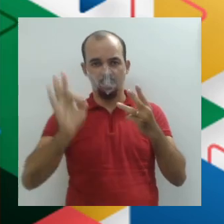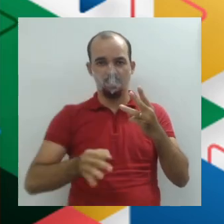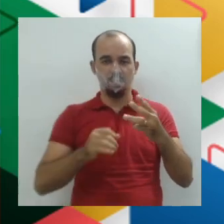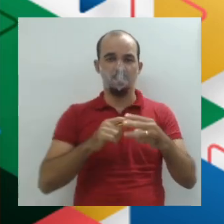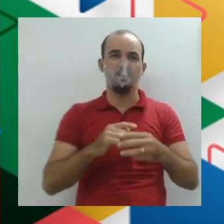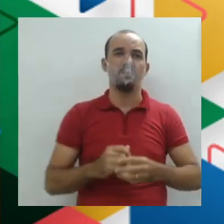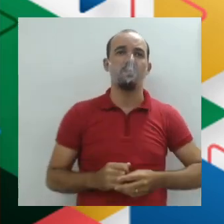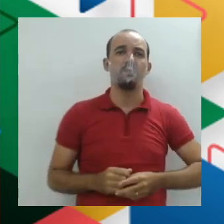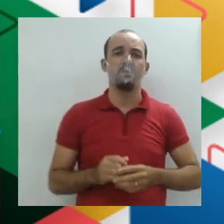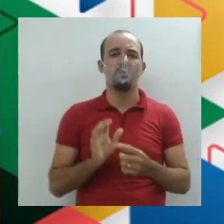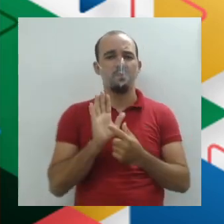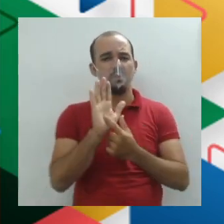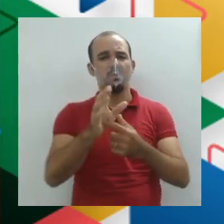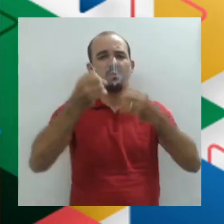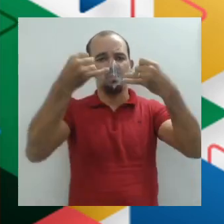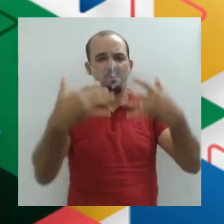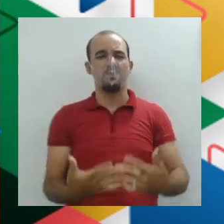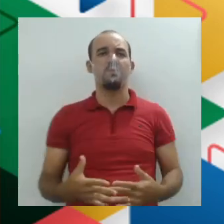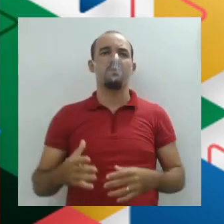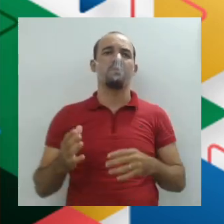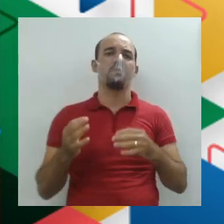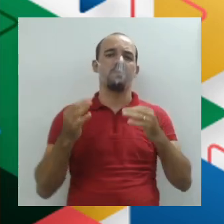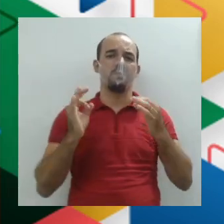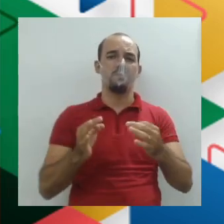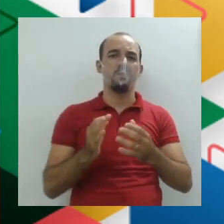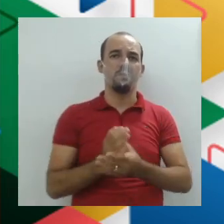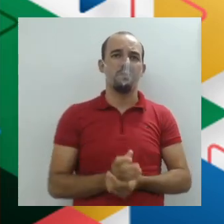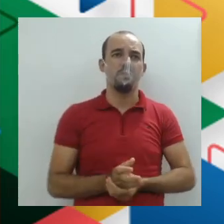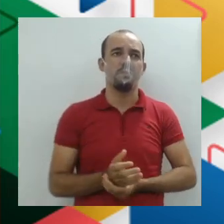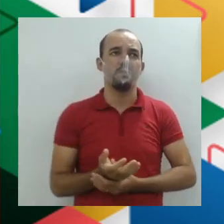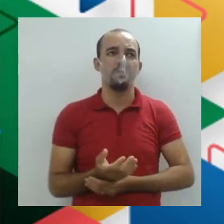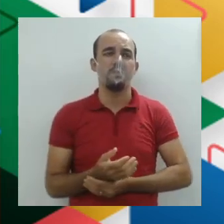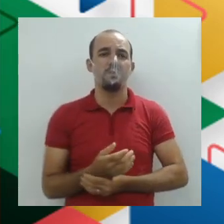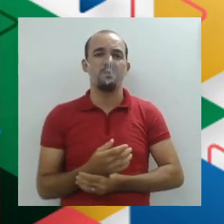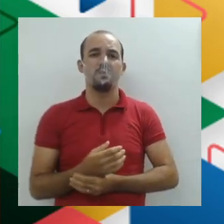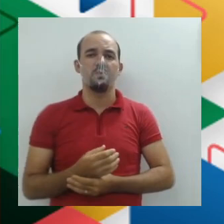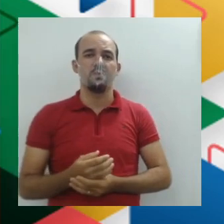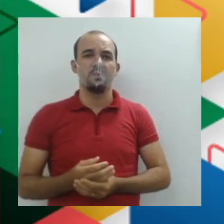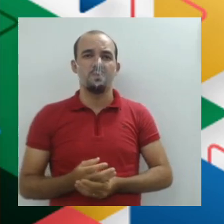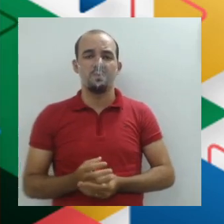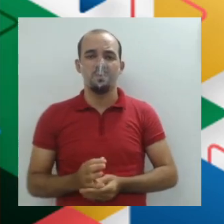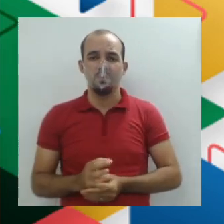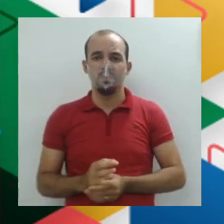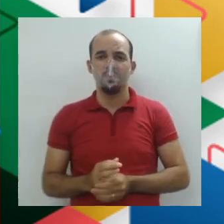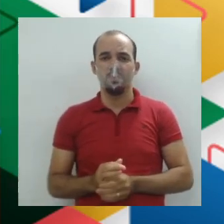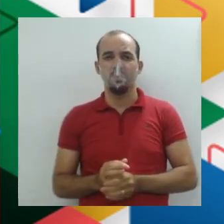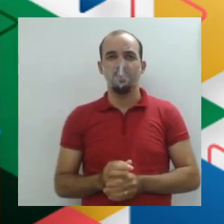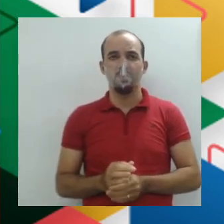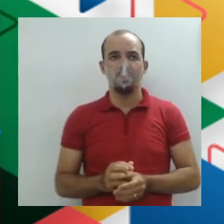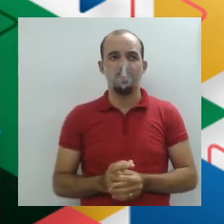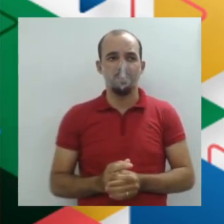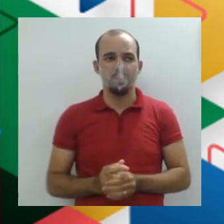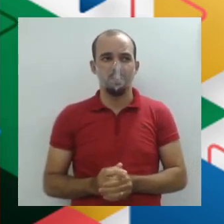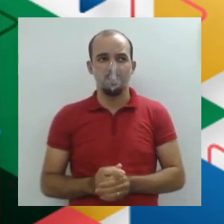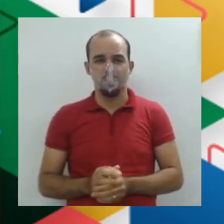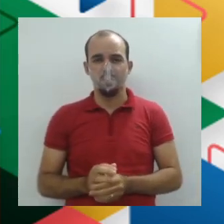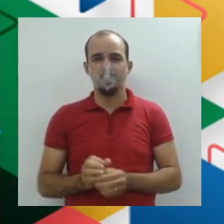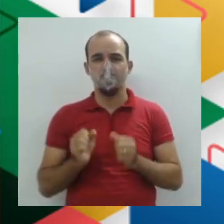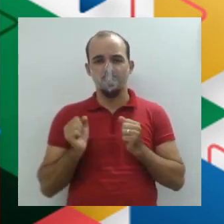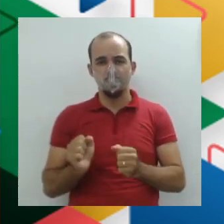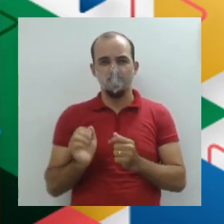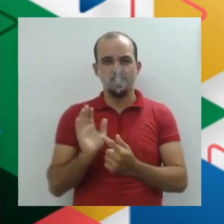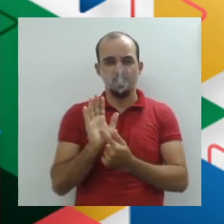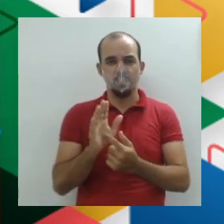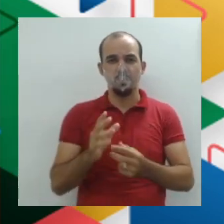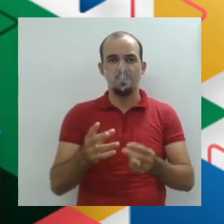que eu quero apresentar para vocês as condições onde essas razões podem vir apresentadas. Observa